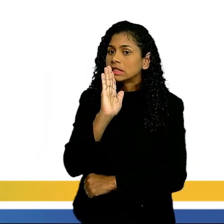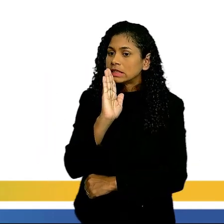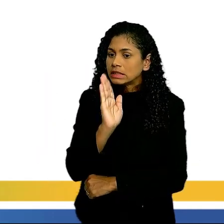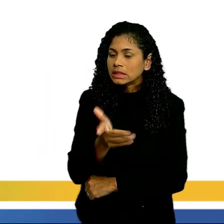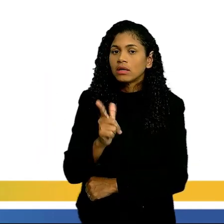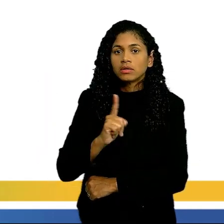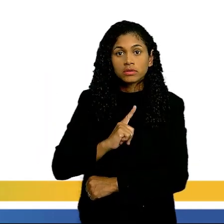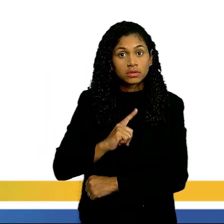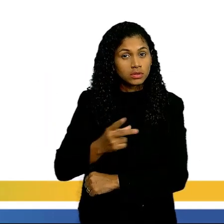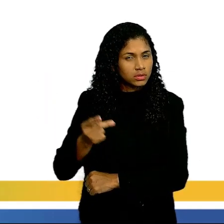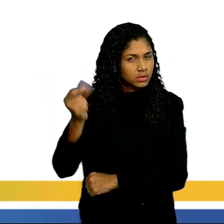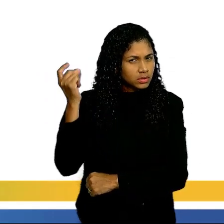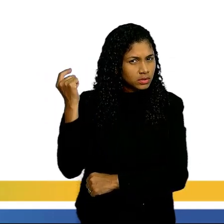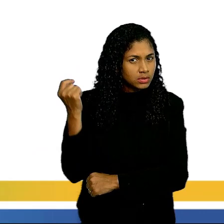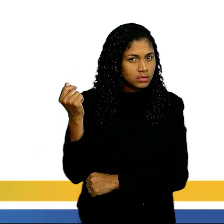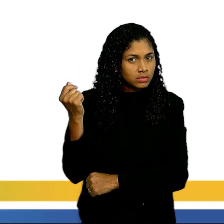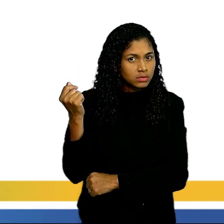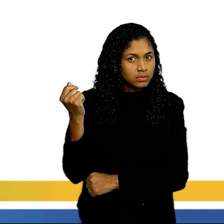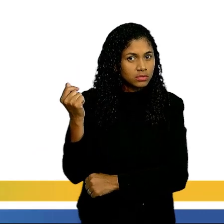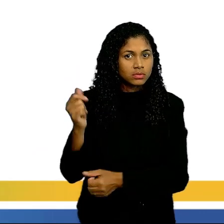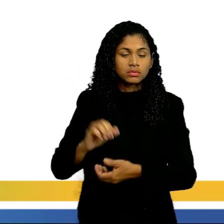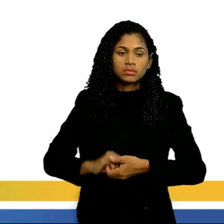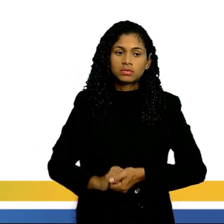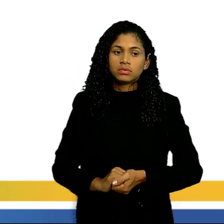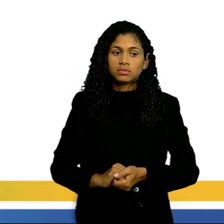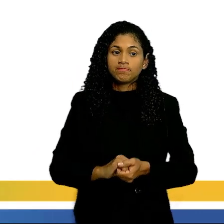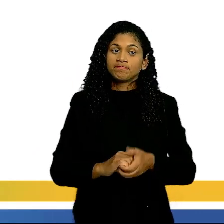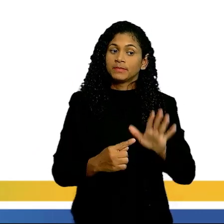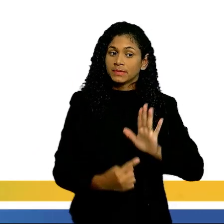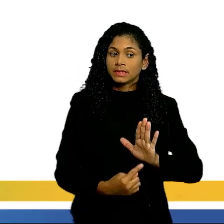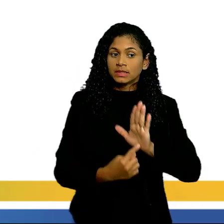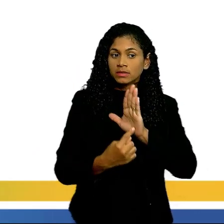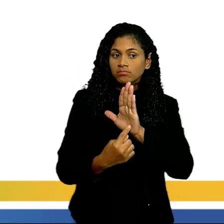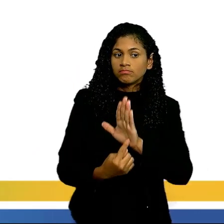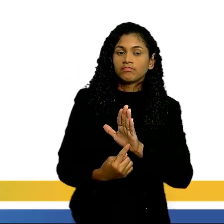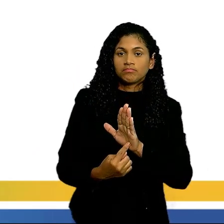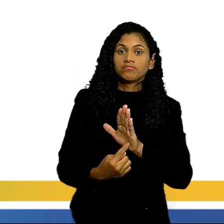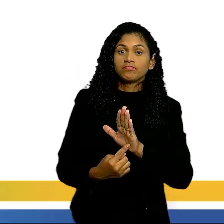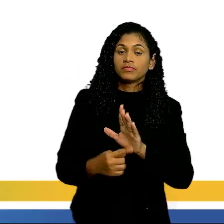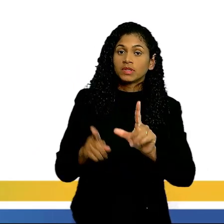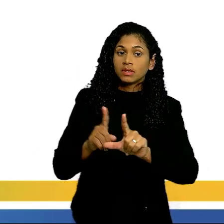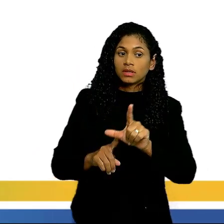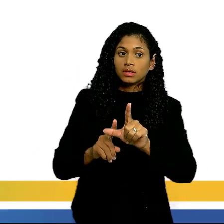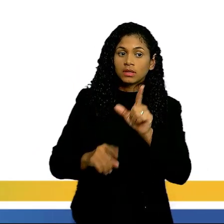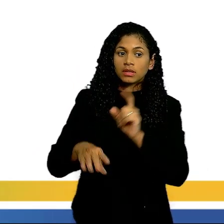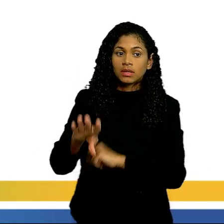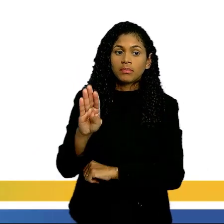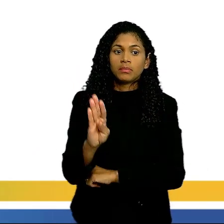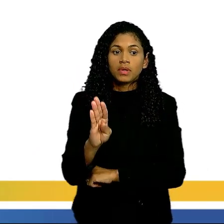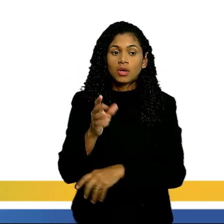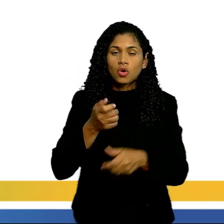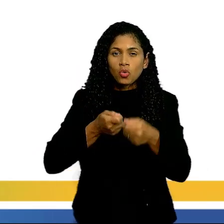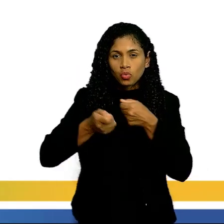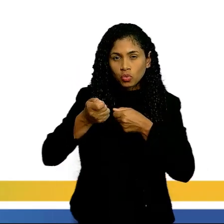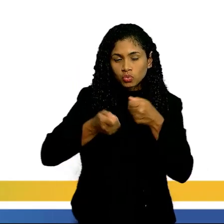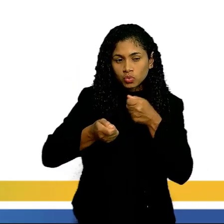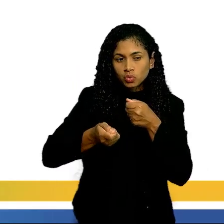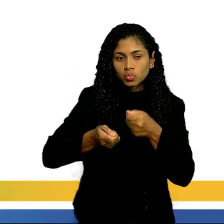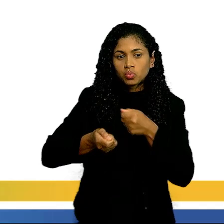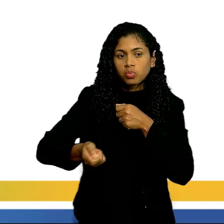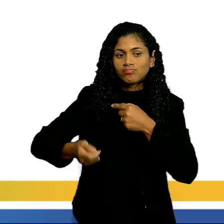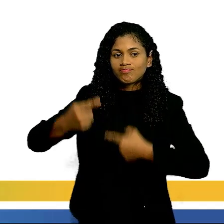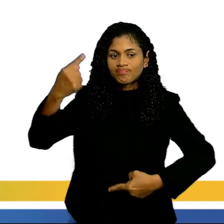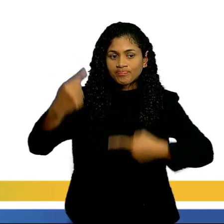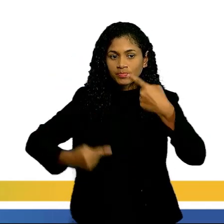brasileira? Então, hoje nós vamos marcar a letra B, né? Vamos ser um pouquinho mais diretos, né? O controle